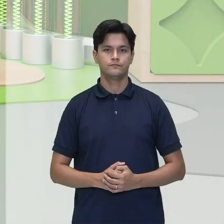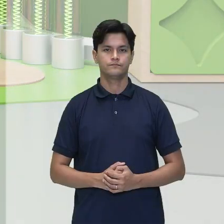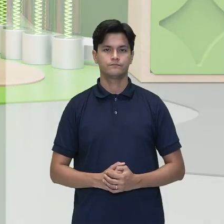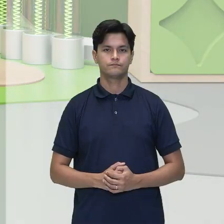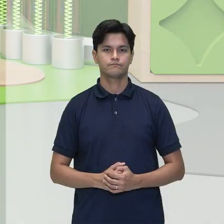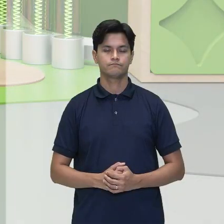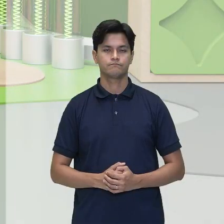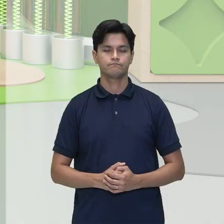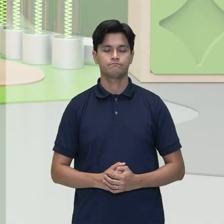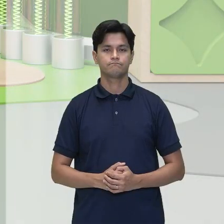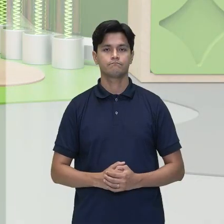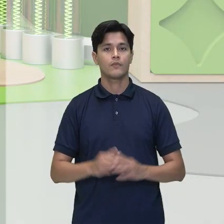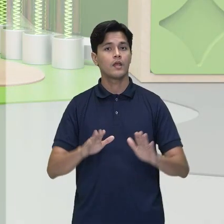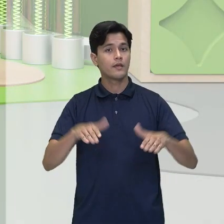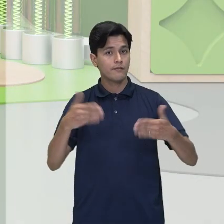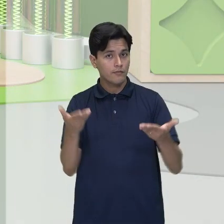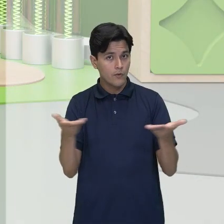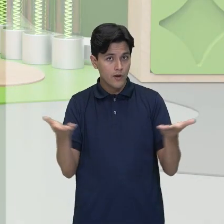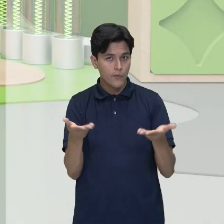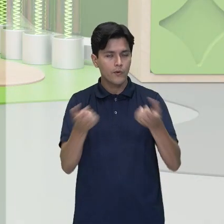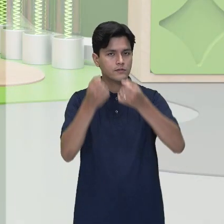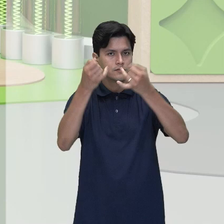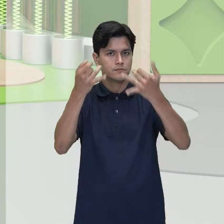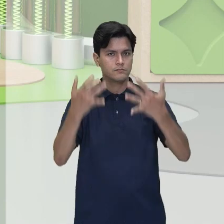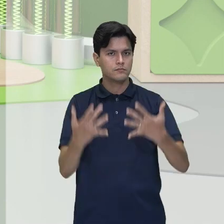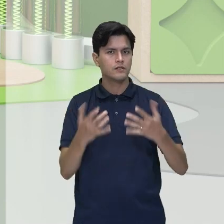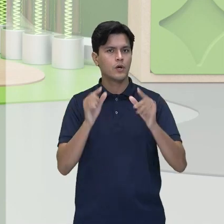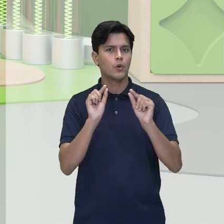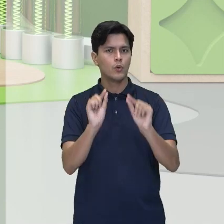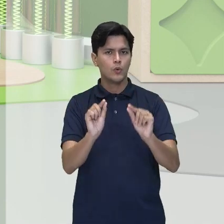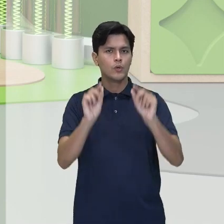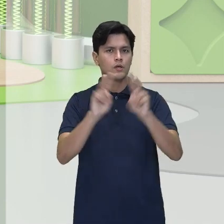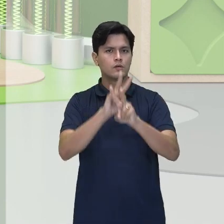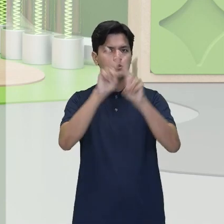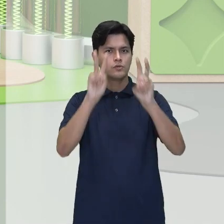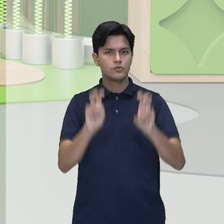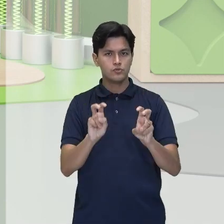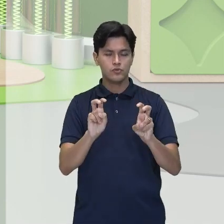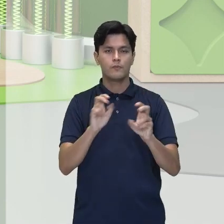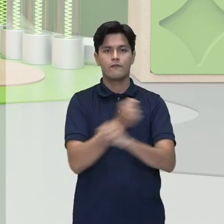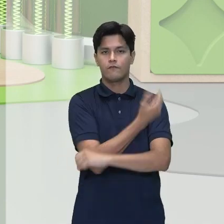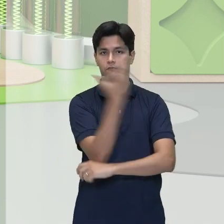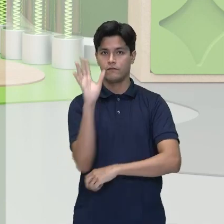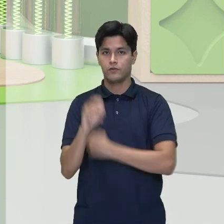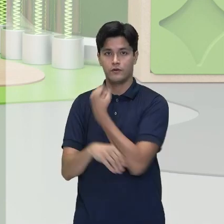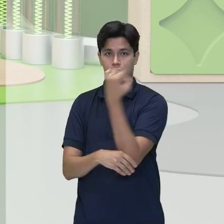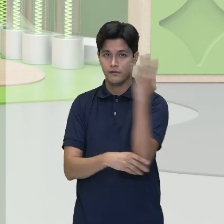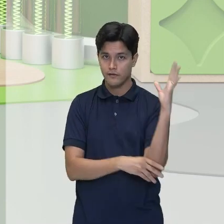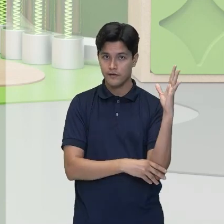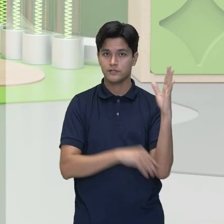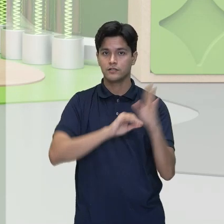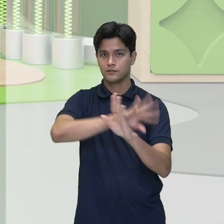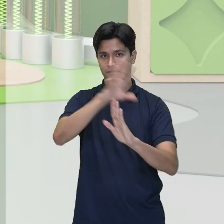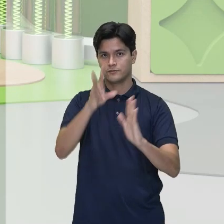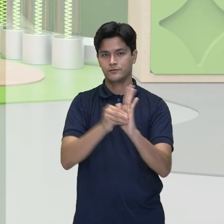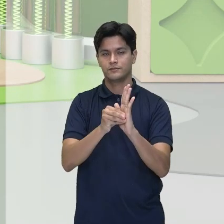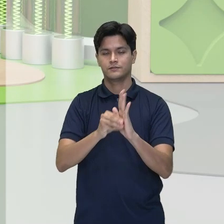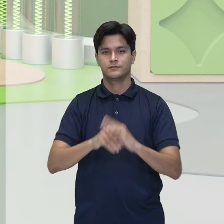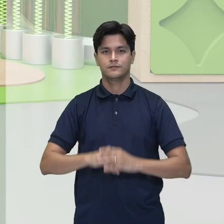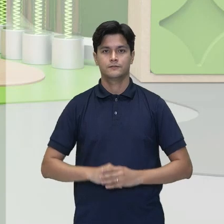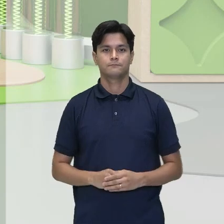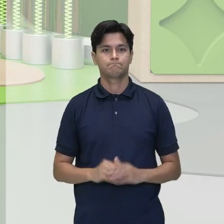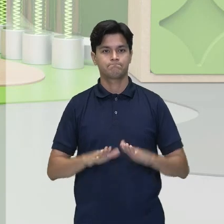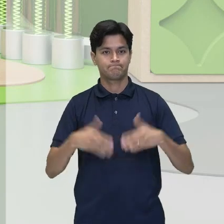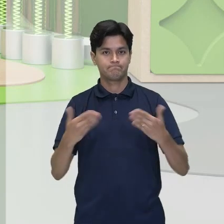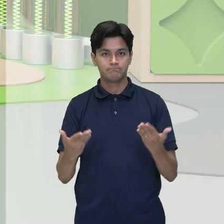Muito bem, a gente vai falar aí na nossa aula, um pouco sobre a nossa floresta amazônica. Bom, a nossa